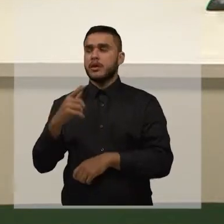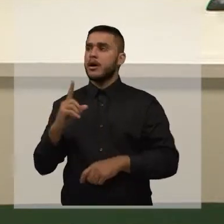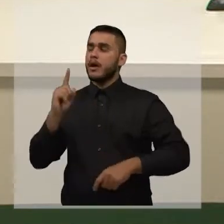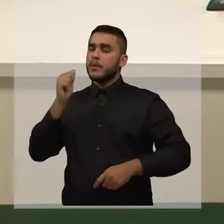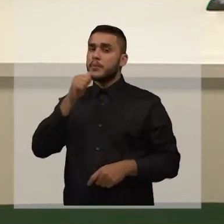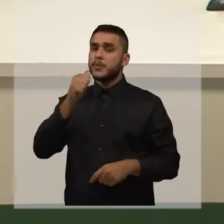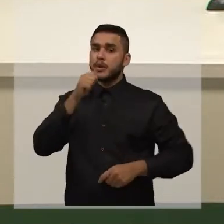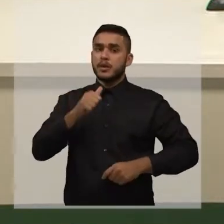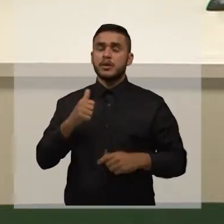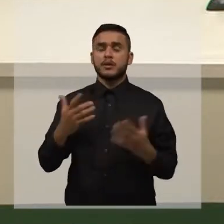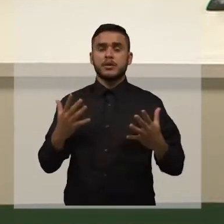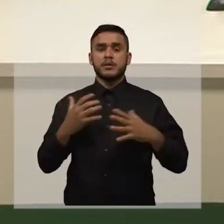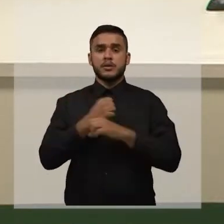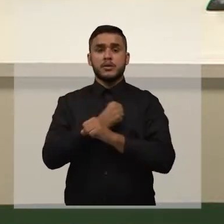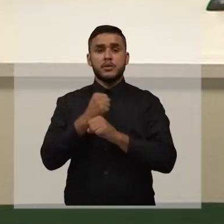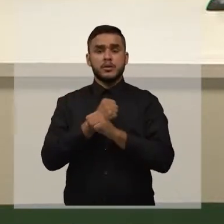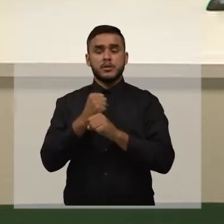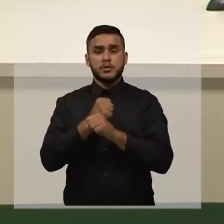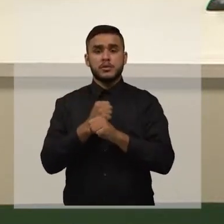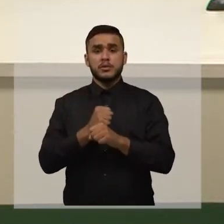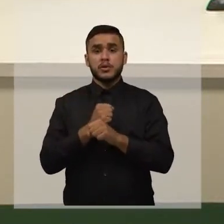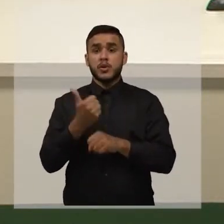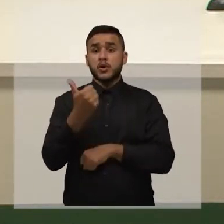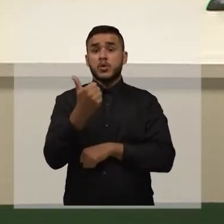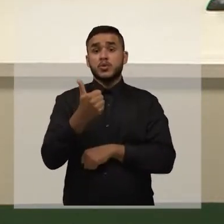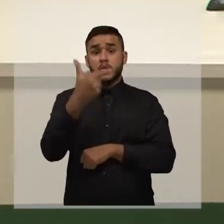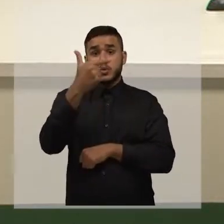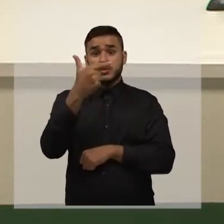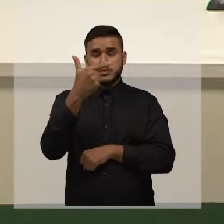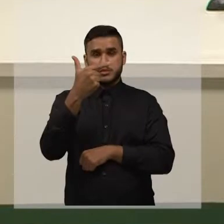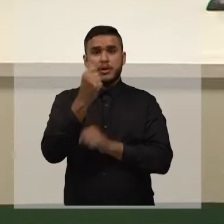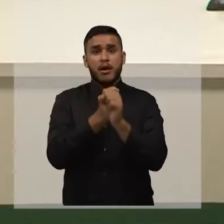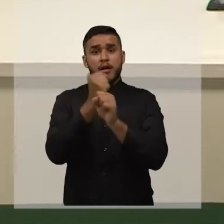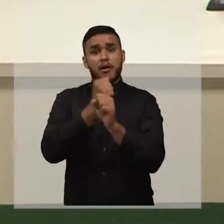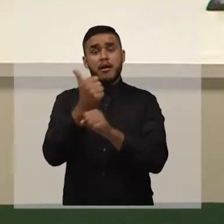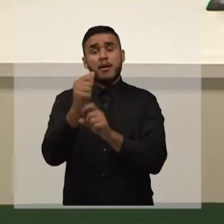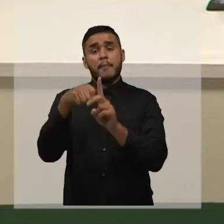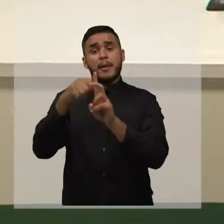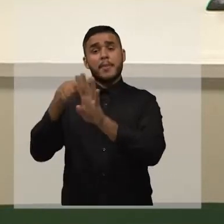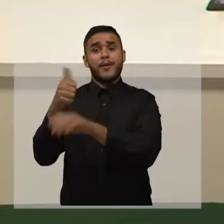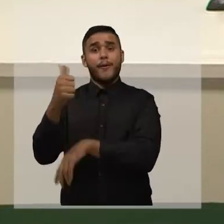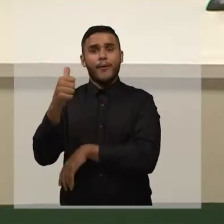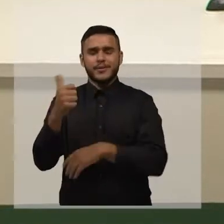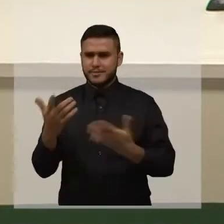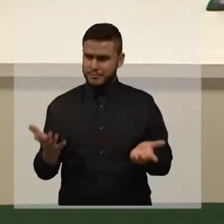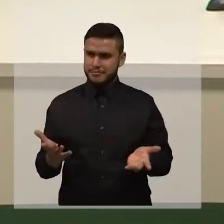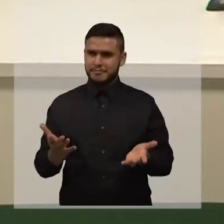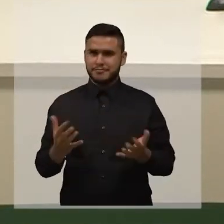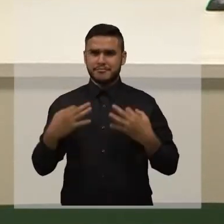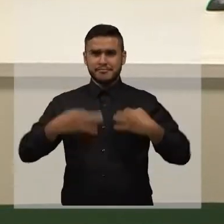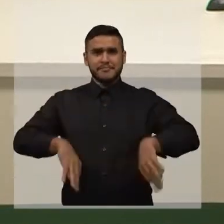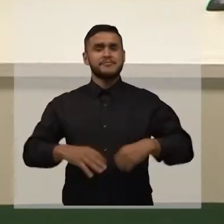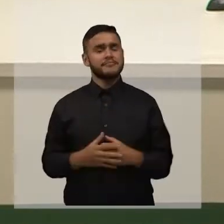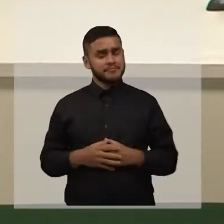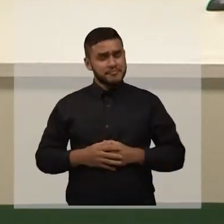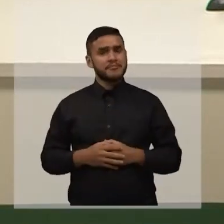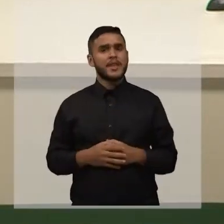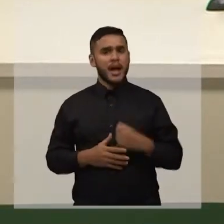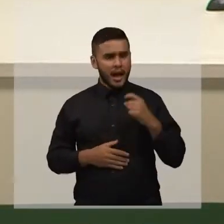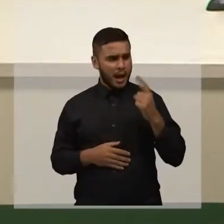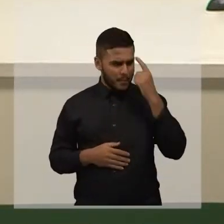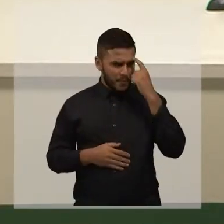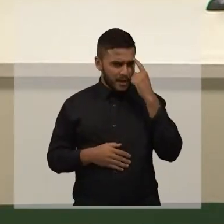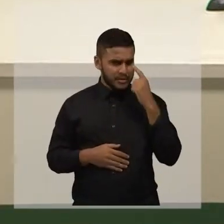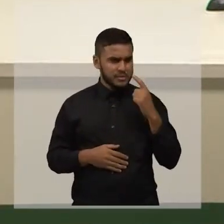12 anos e 11 meses. Né? O que eu sei é que tem que parar com essa história de você querer achar que tudo que